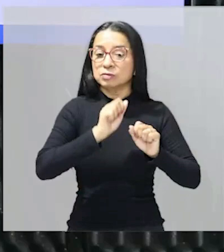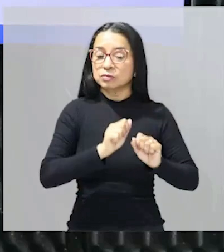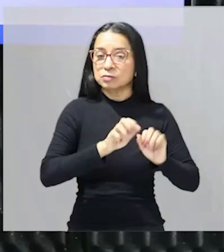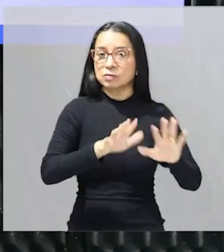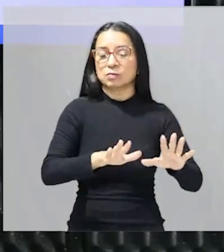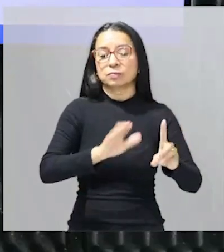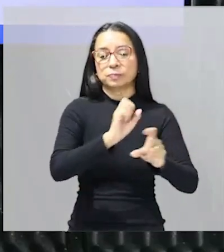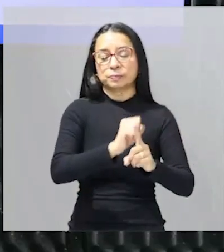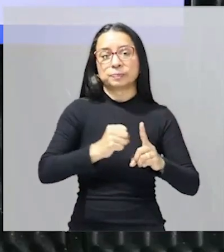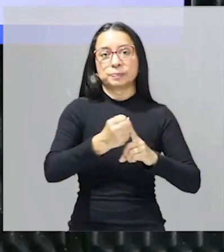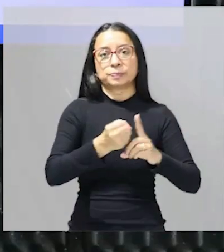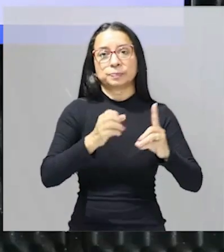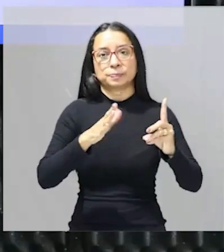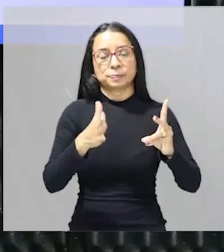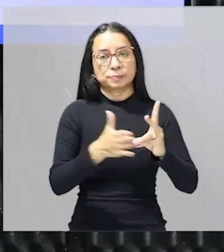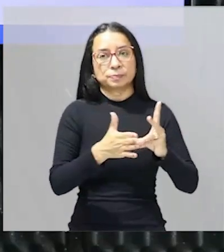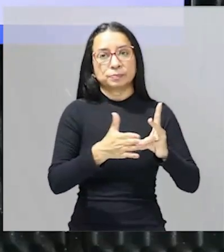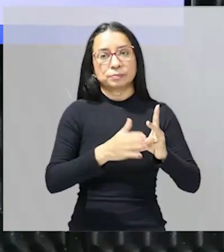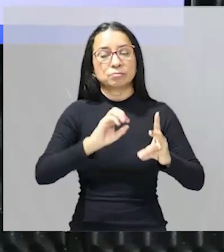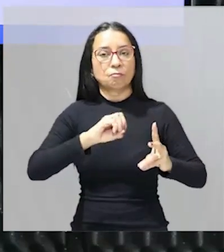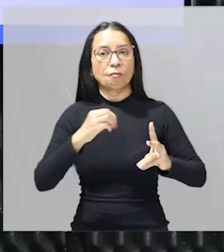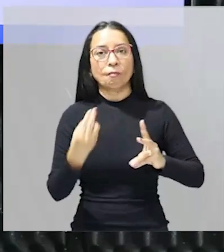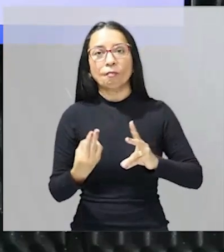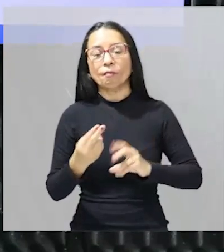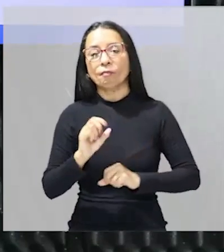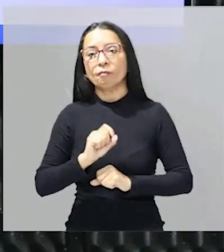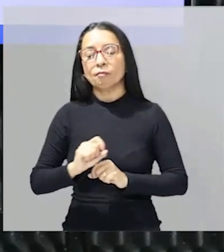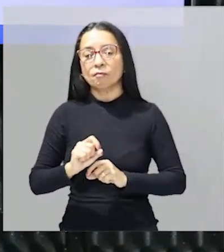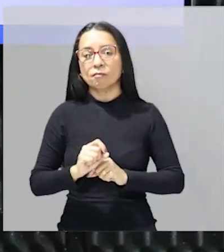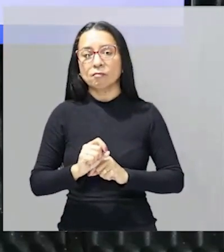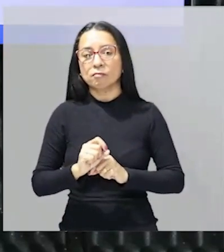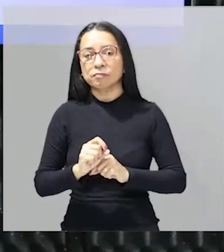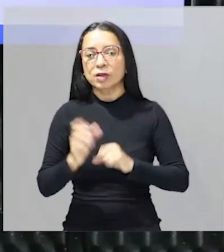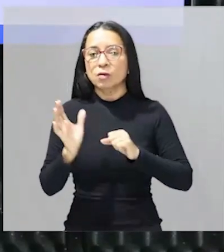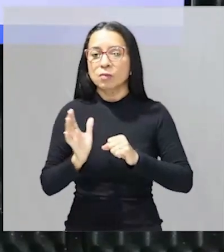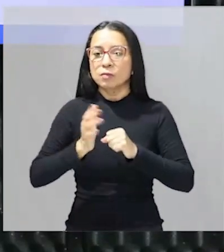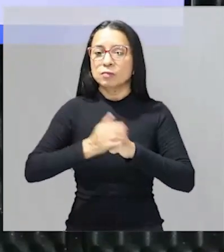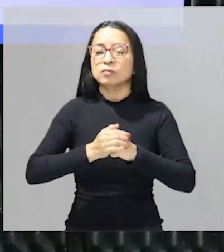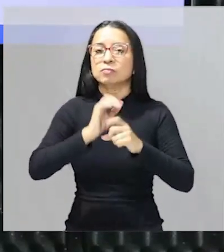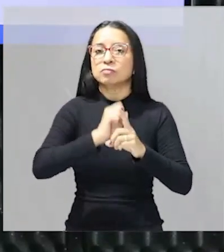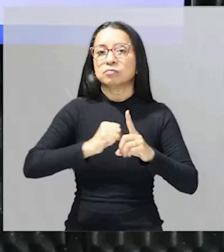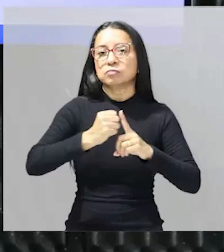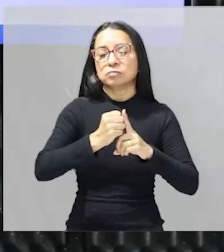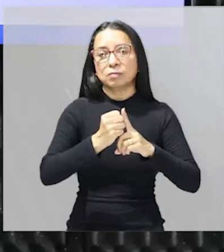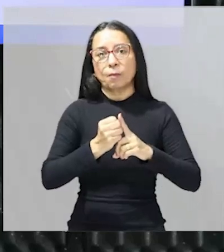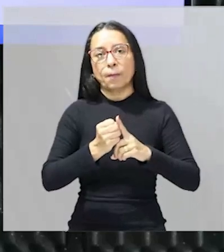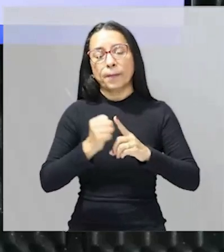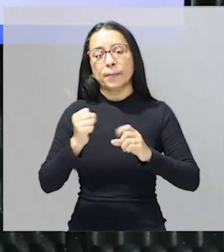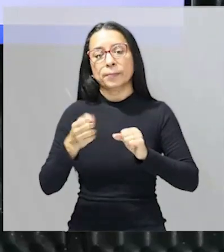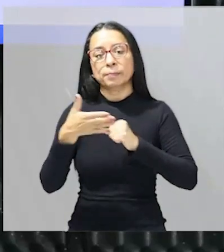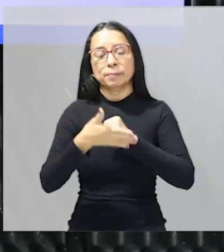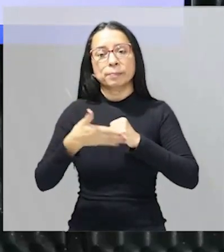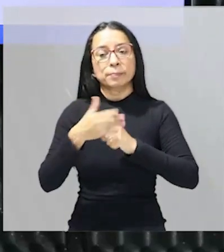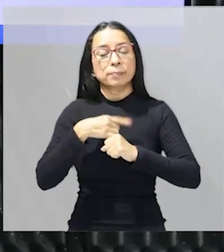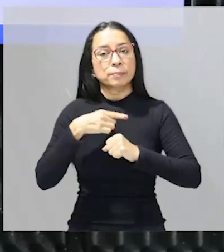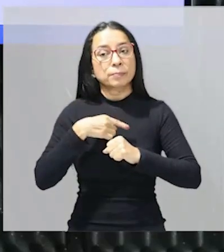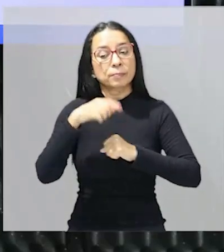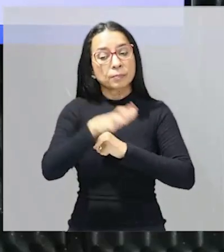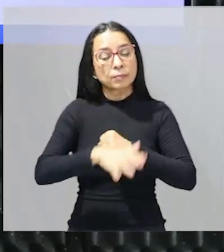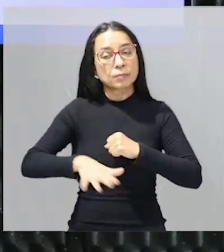indígenas. Ou vão privar essas sociedades, basicamente, de ter aquele território